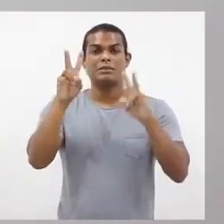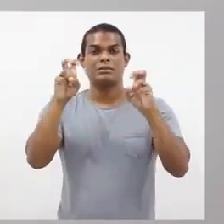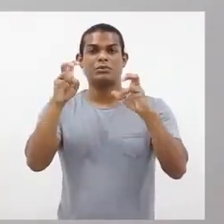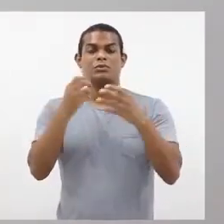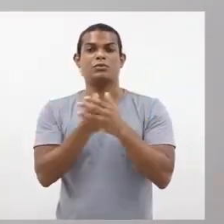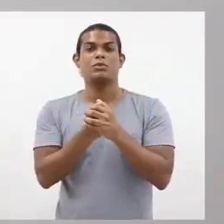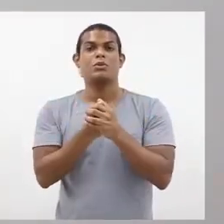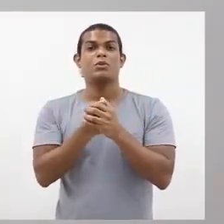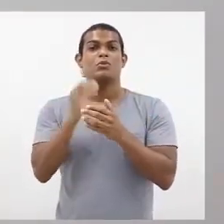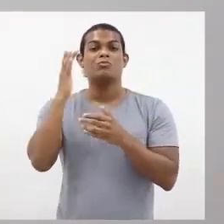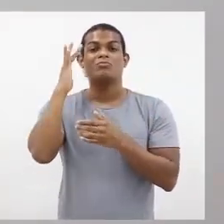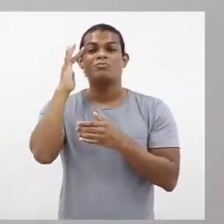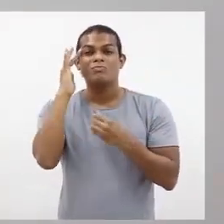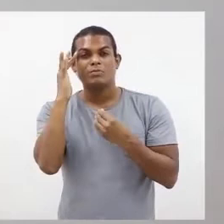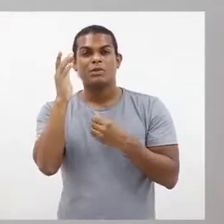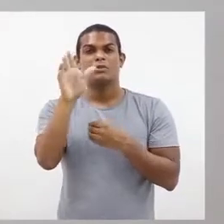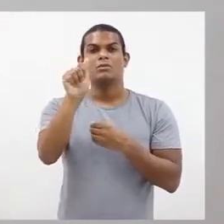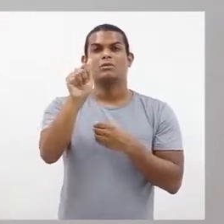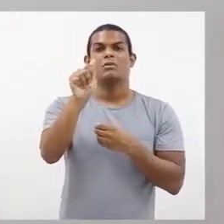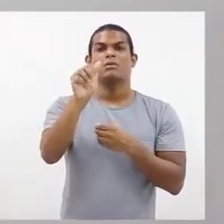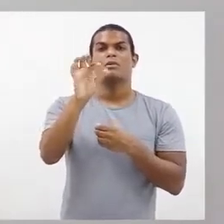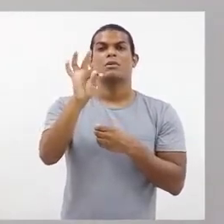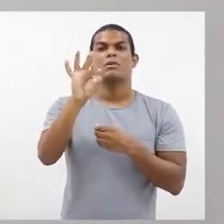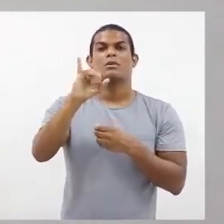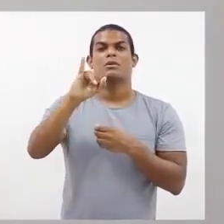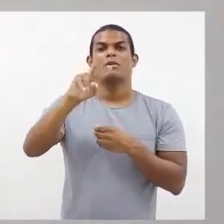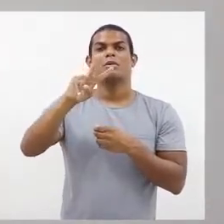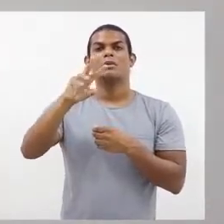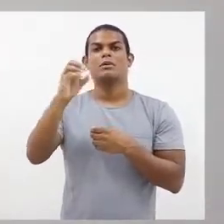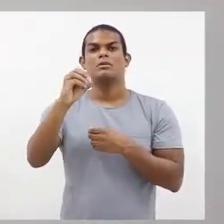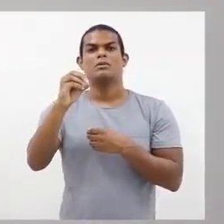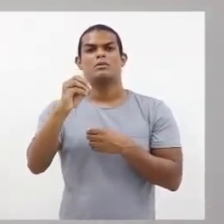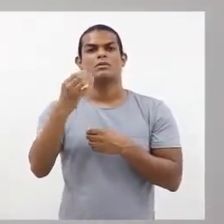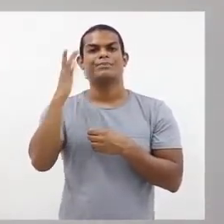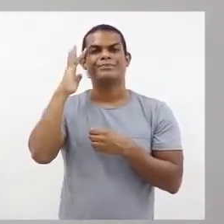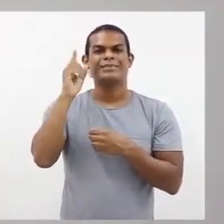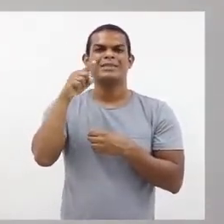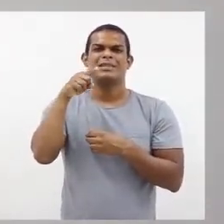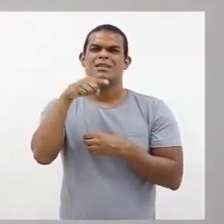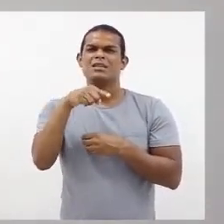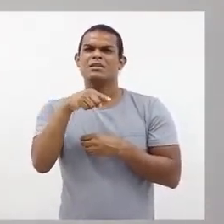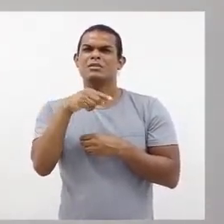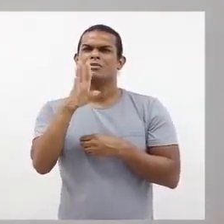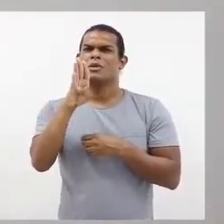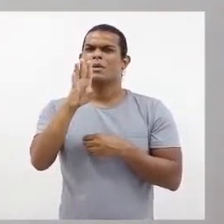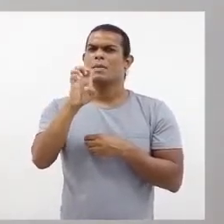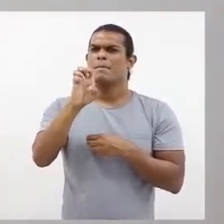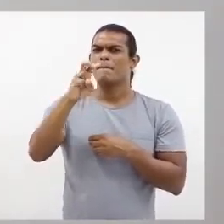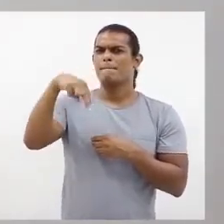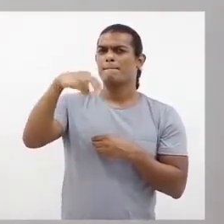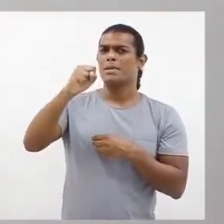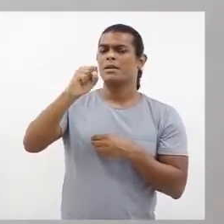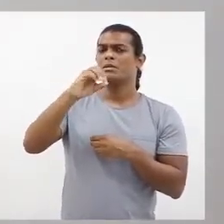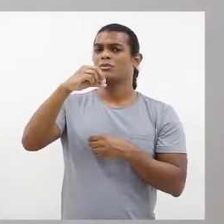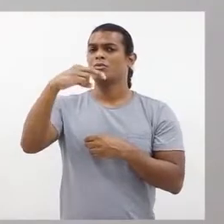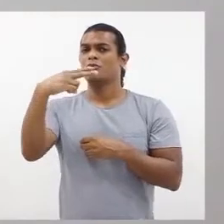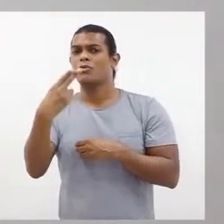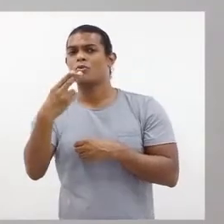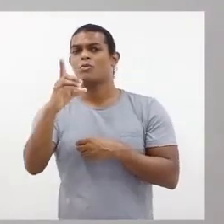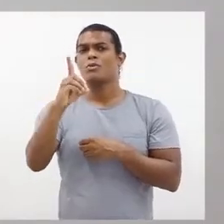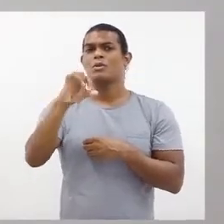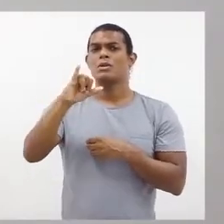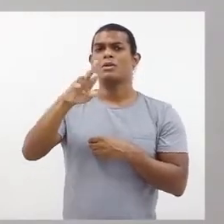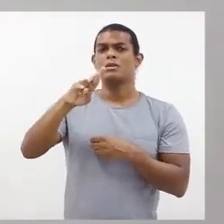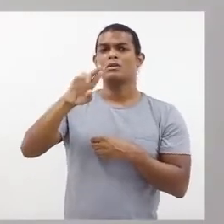num ativo, é mais fácil você pensar o seguinte: será que isso é bem? Será que isso é um direito? Pensa o